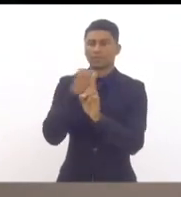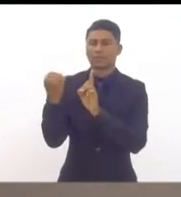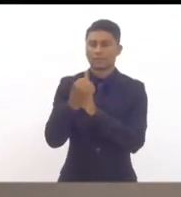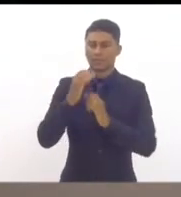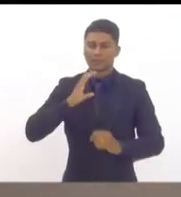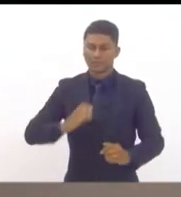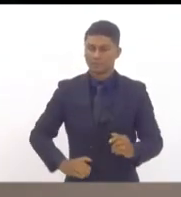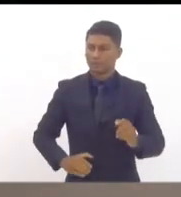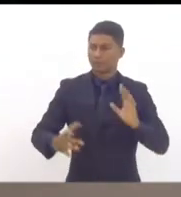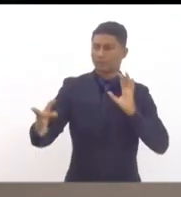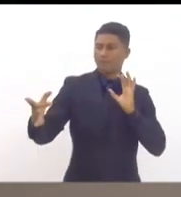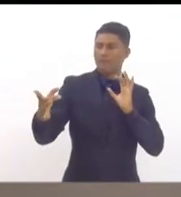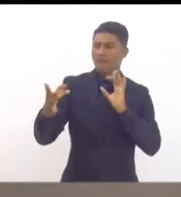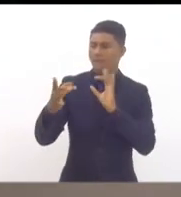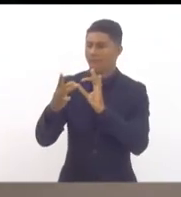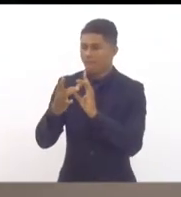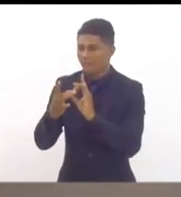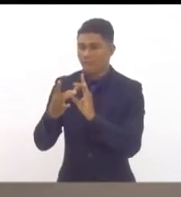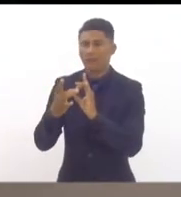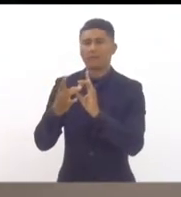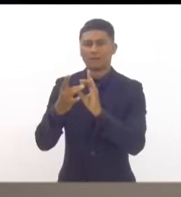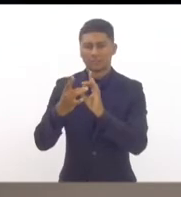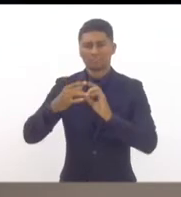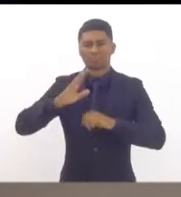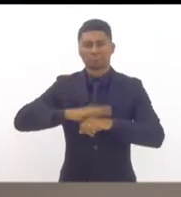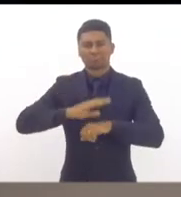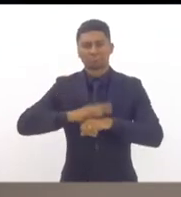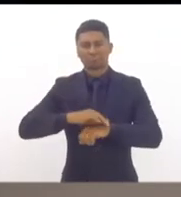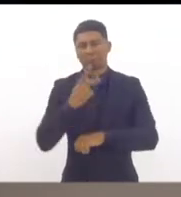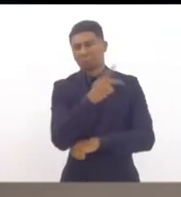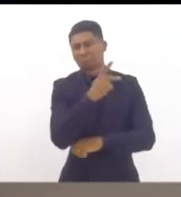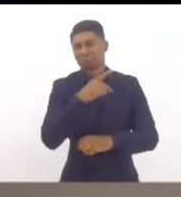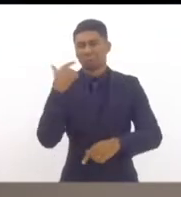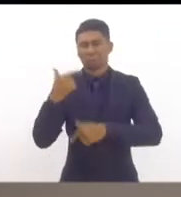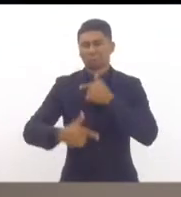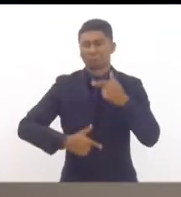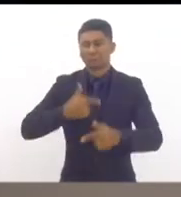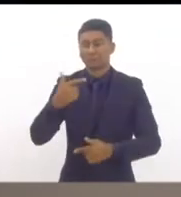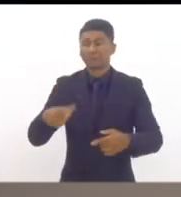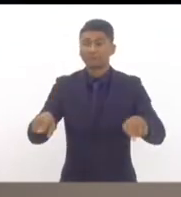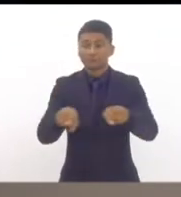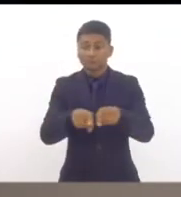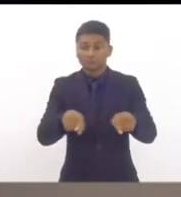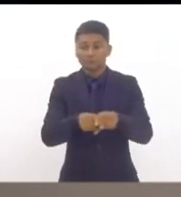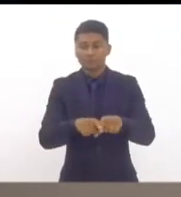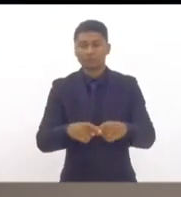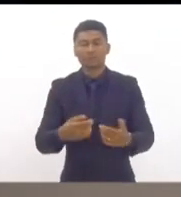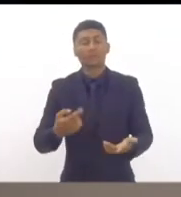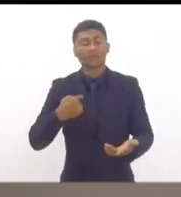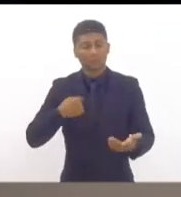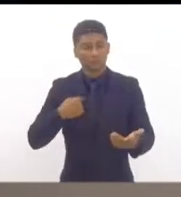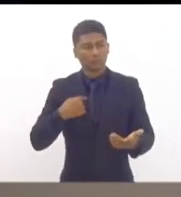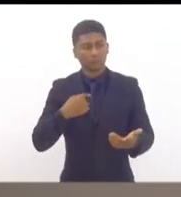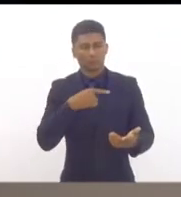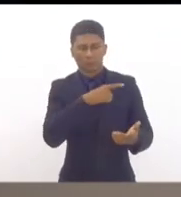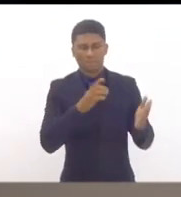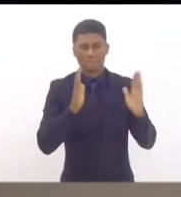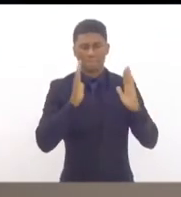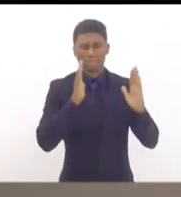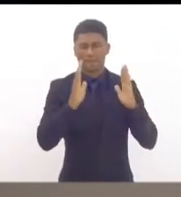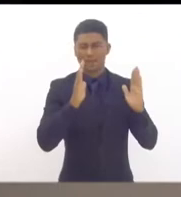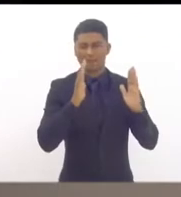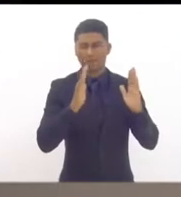civil, é imensurável. Foi na administração do André que eu ingressei no SPEM. O André, ele apostou